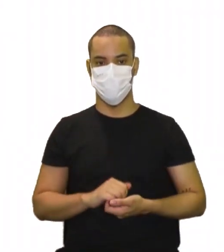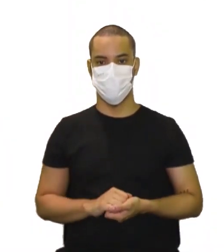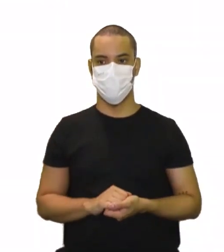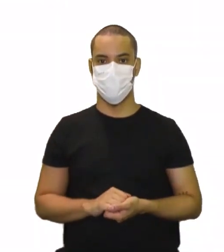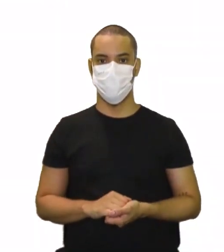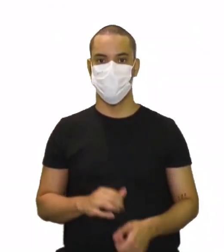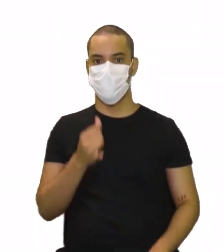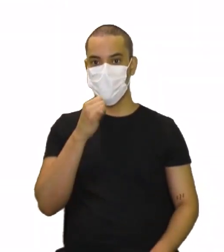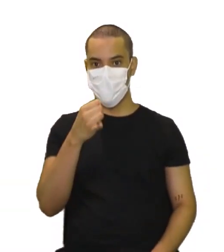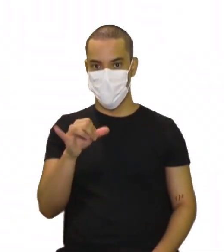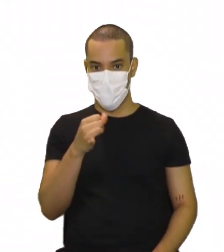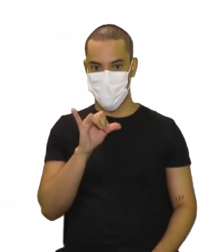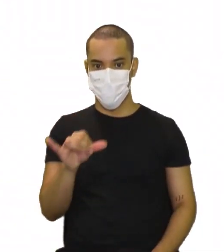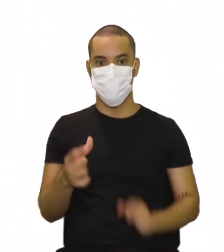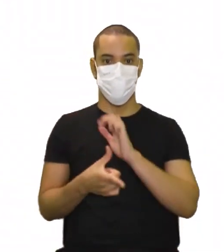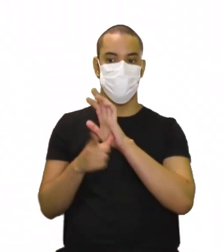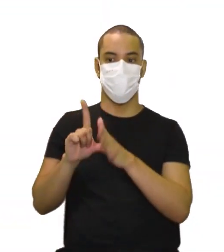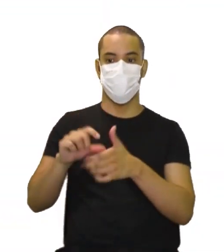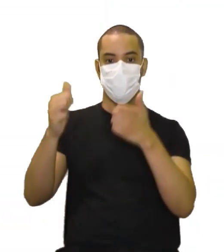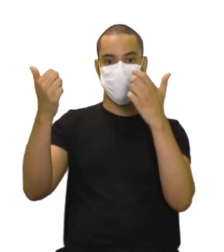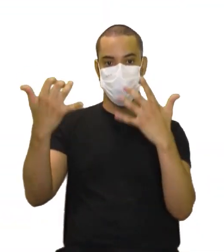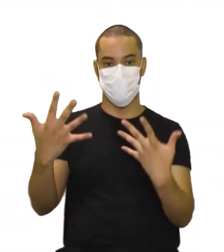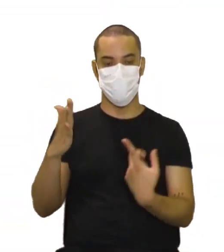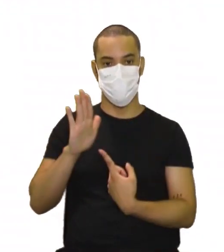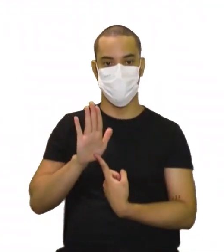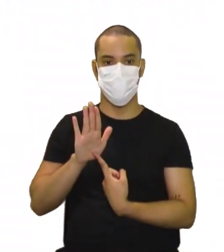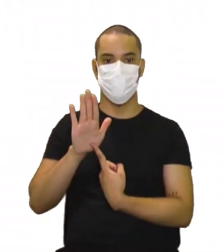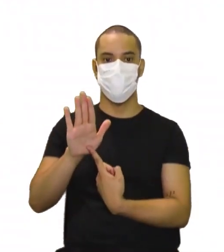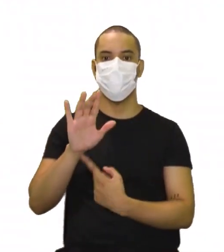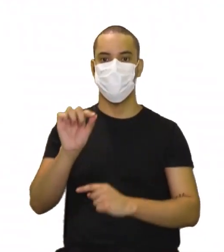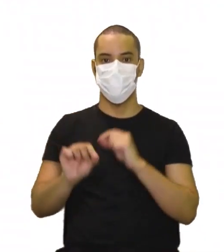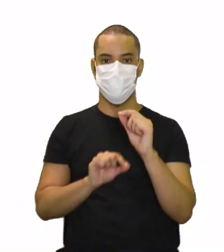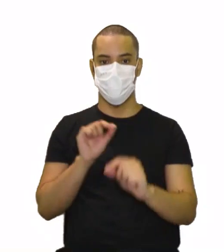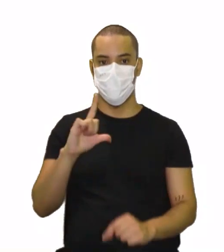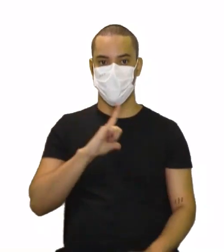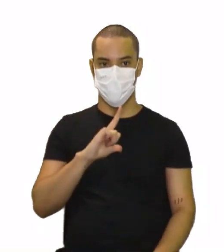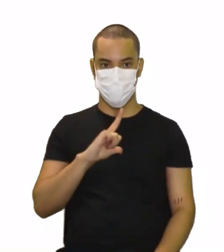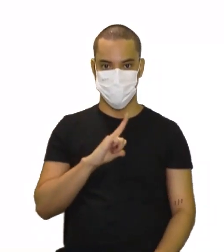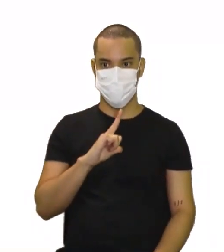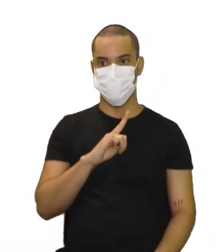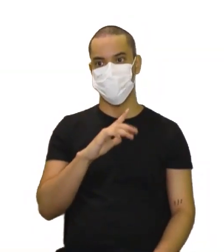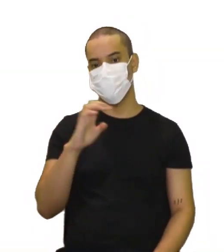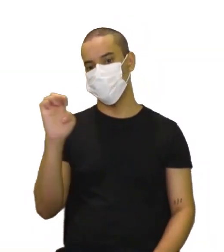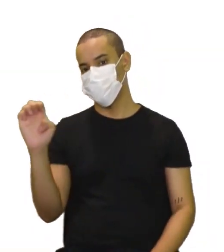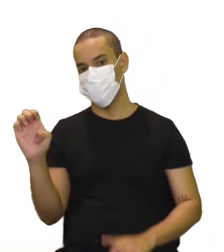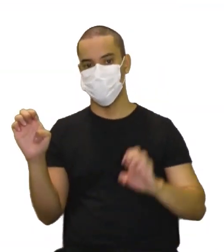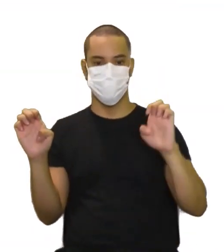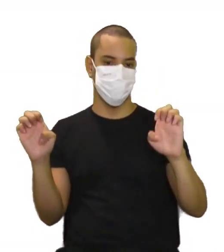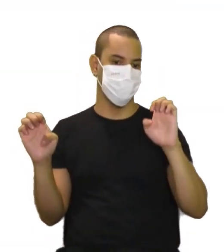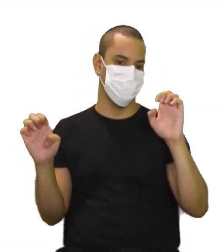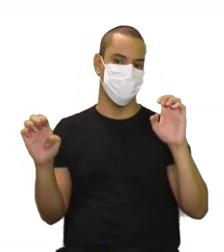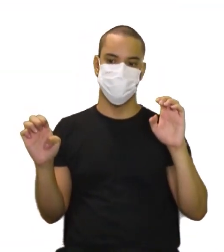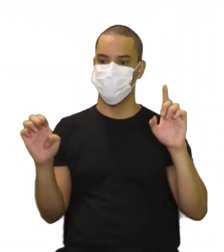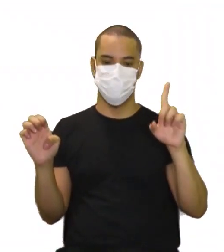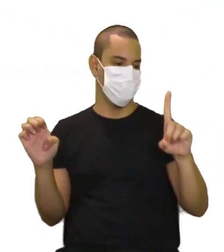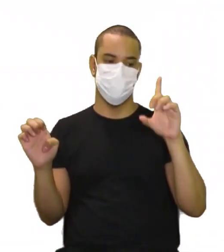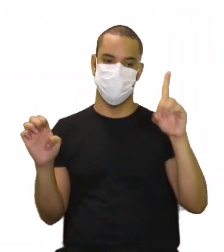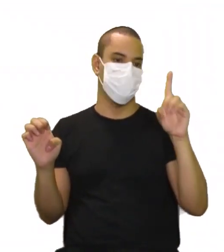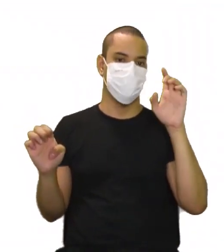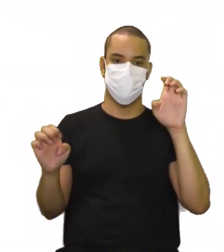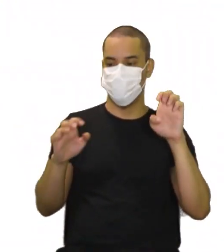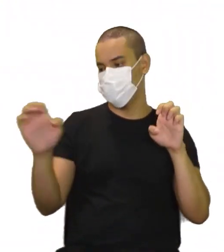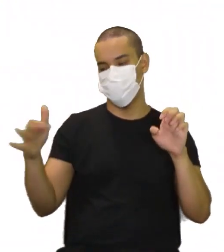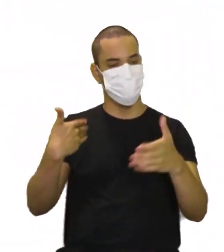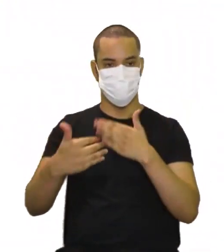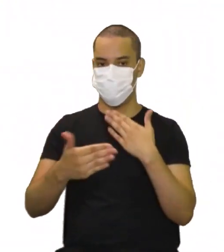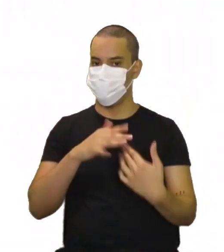corrente elétrica induzida, como foi falado, né? Aqui mostra que você vai da esquerda para a direita, da direita para a esquerda, e assim por